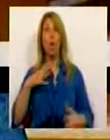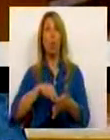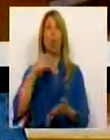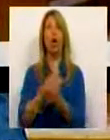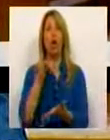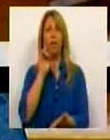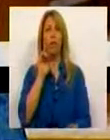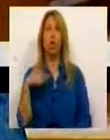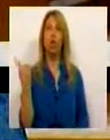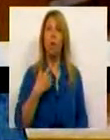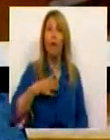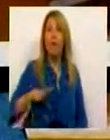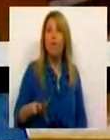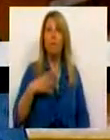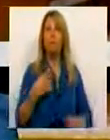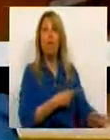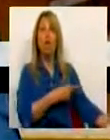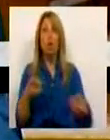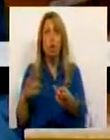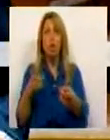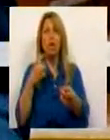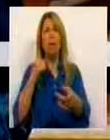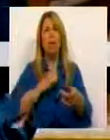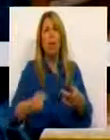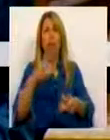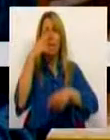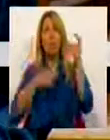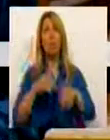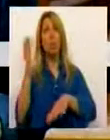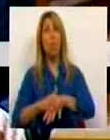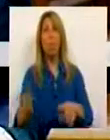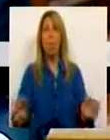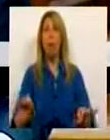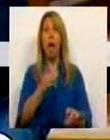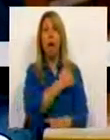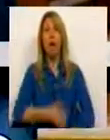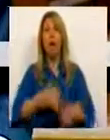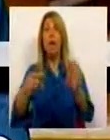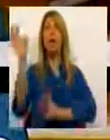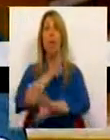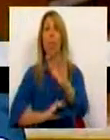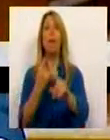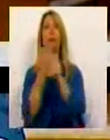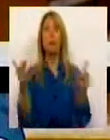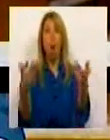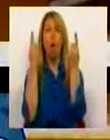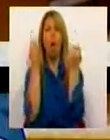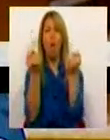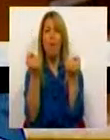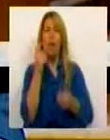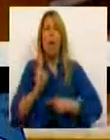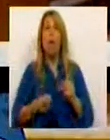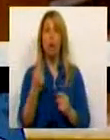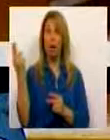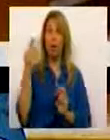valores. Os terroristas atacam cidadãos inocentes nas capitais europeias porque odeiam o que a União Europeia consegue